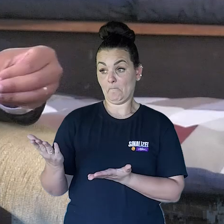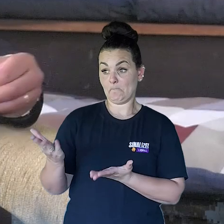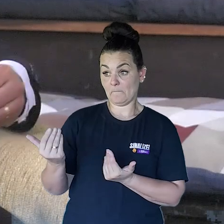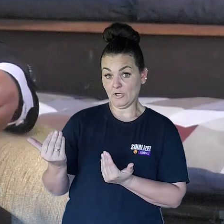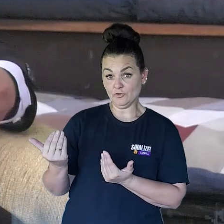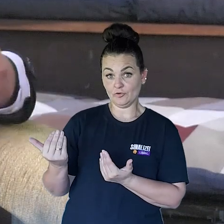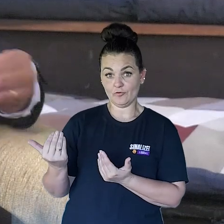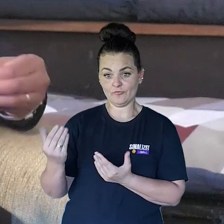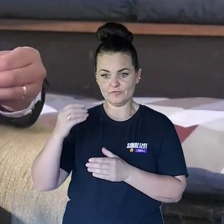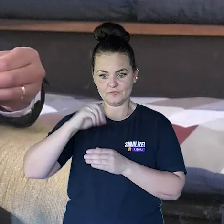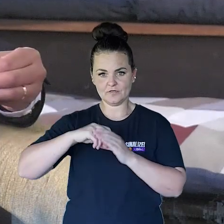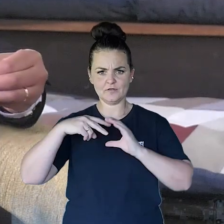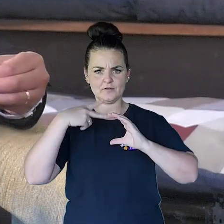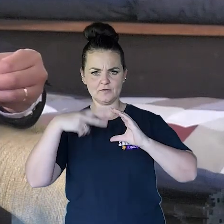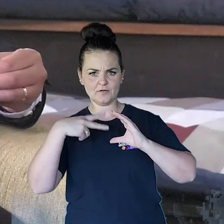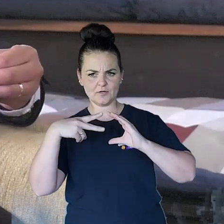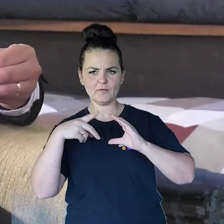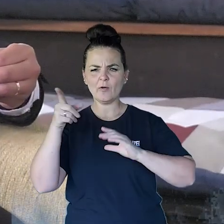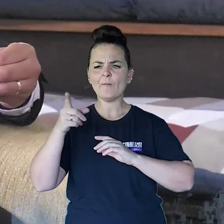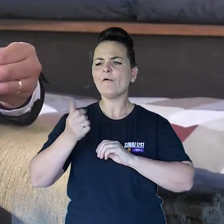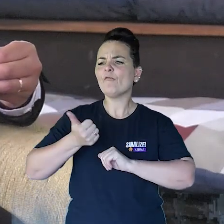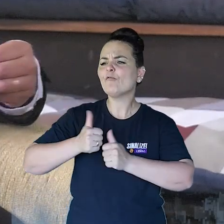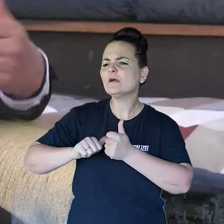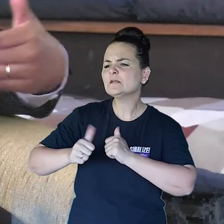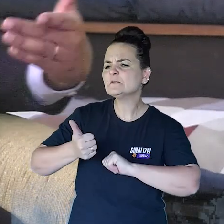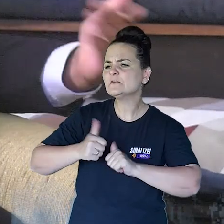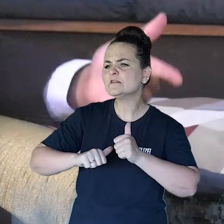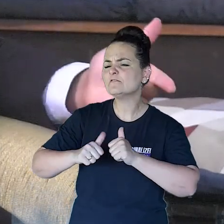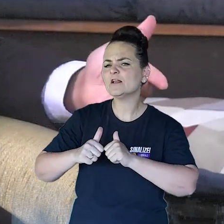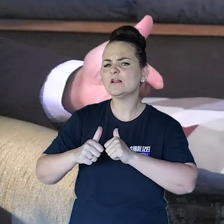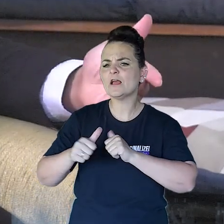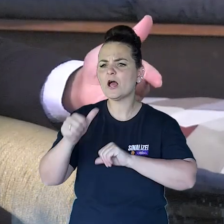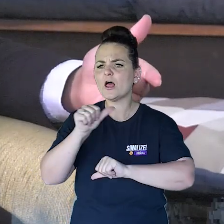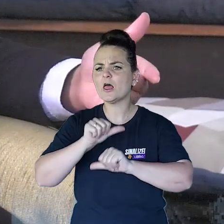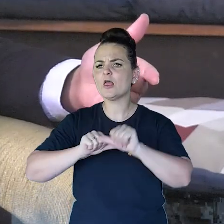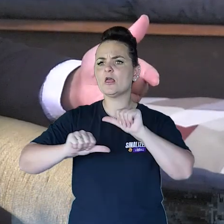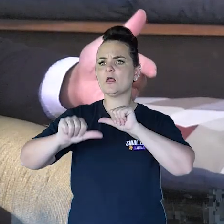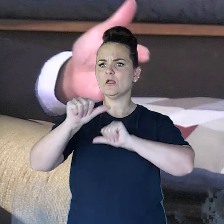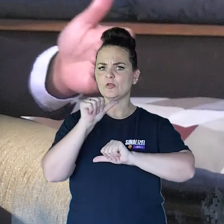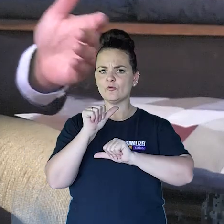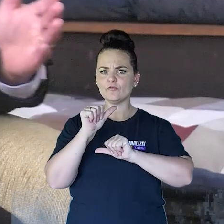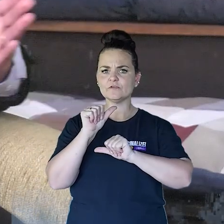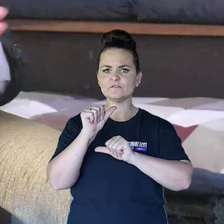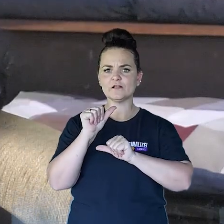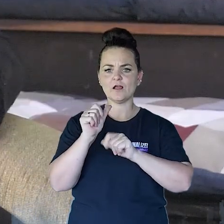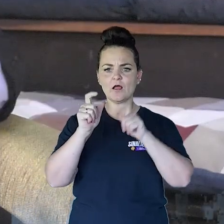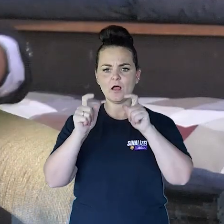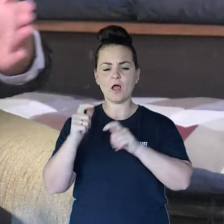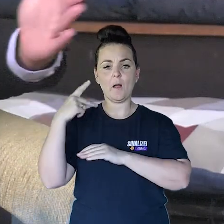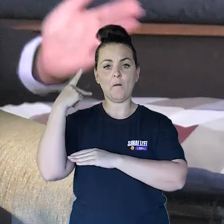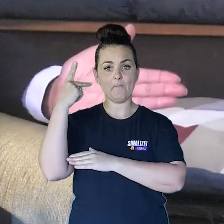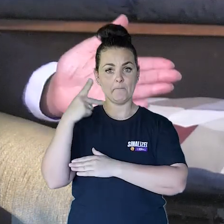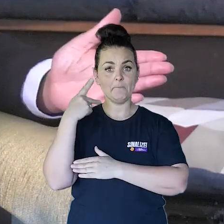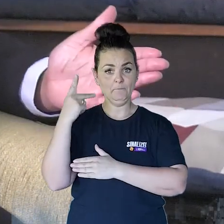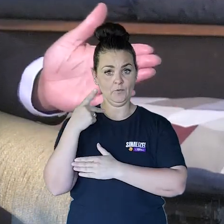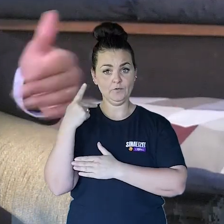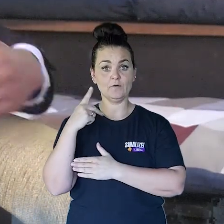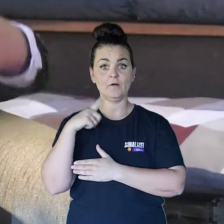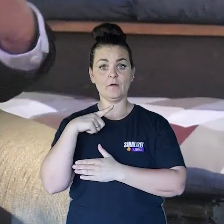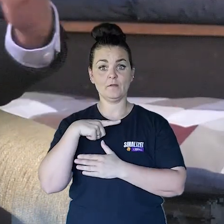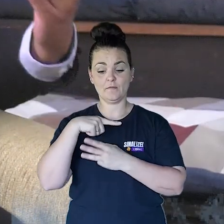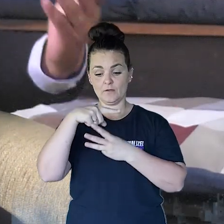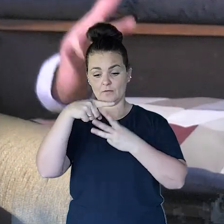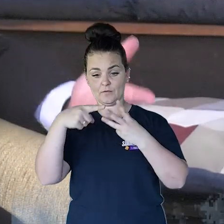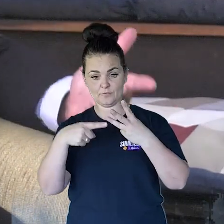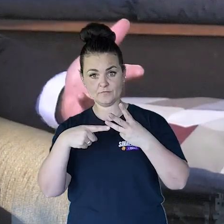casa, né? E como que você avalia essa renovação até na política local, que nós temos os três primeiros,